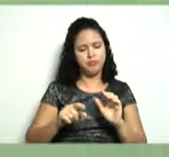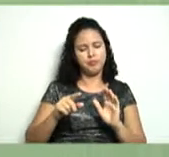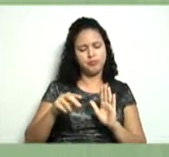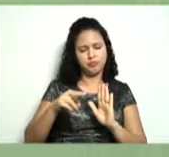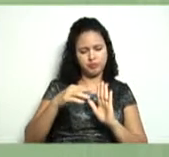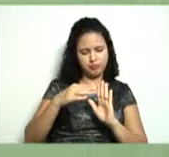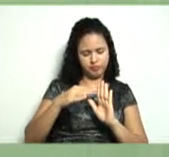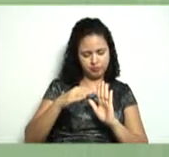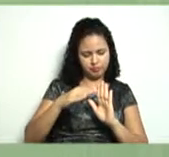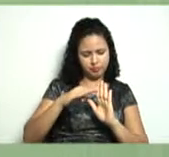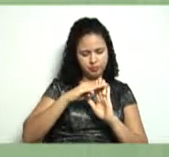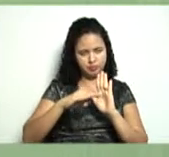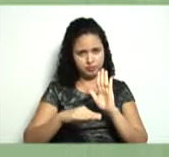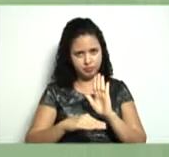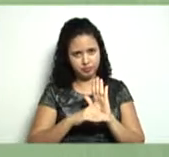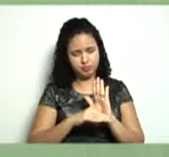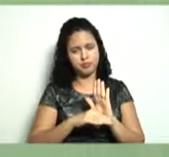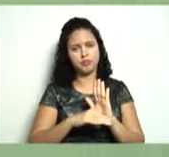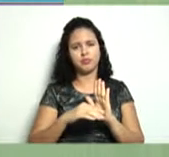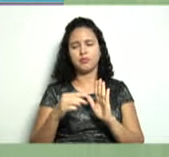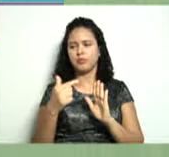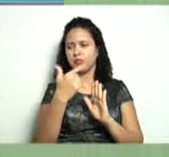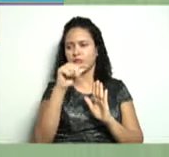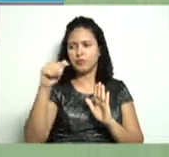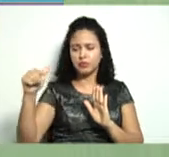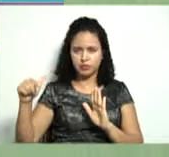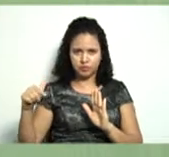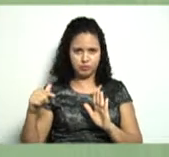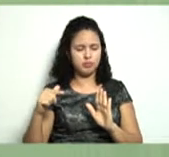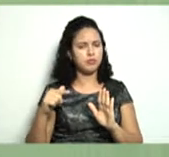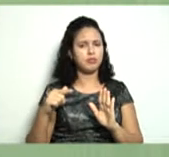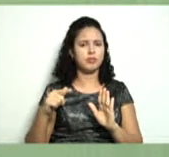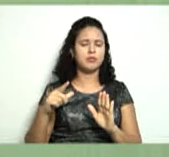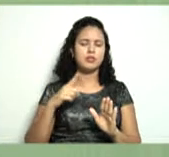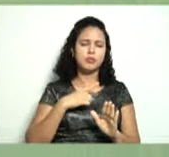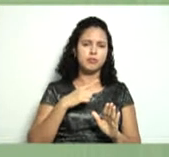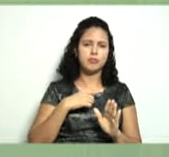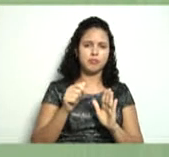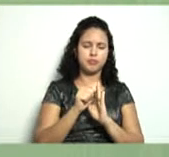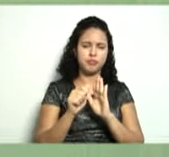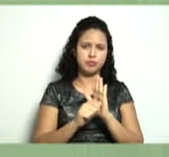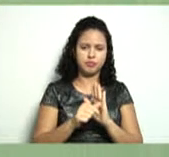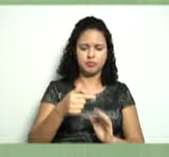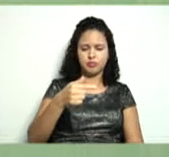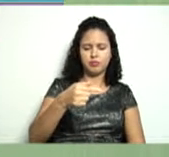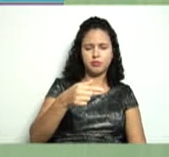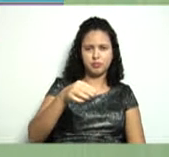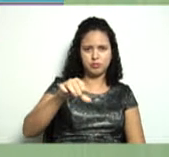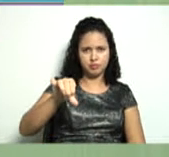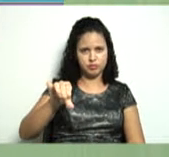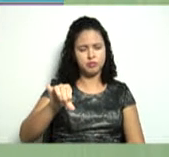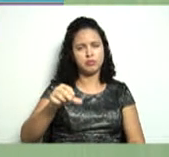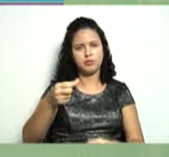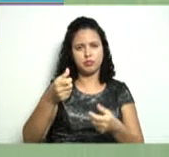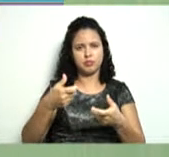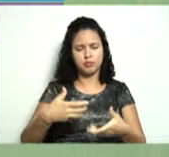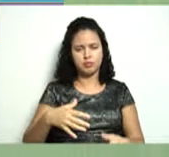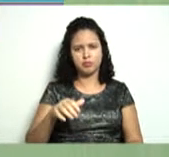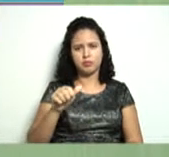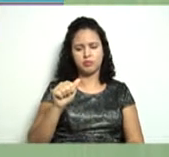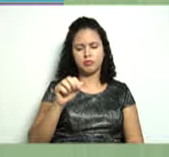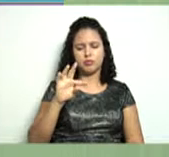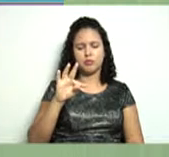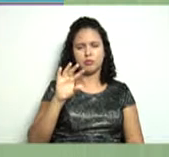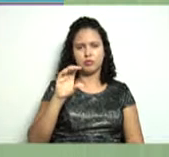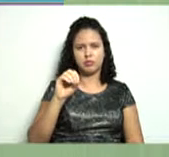direitos sociais. E nós trazemos aqui o artigo 79, falando um pouquinho sobre atos cooperativos e